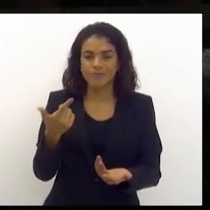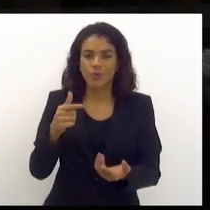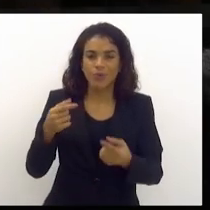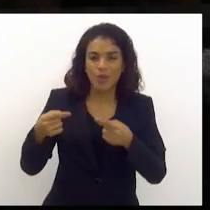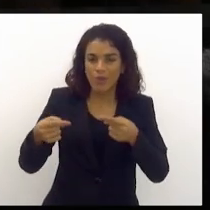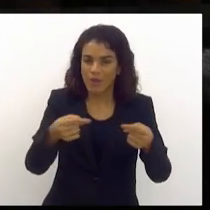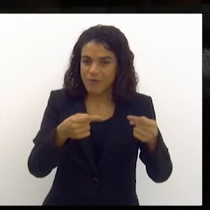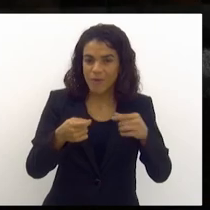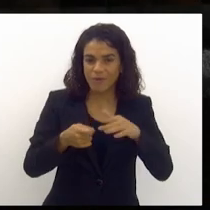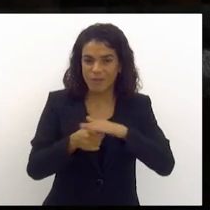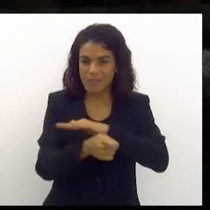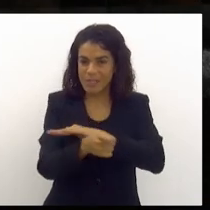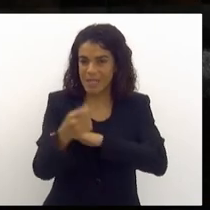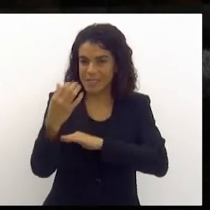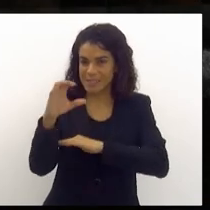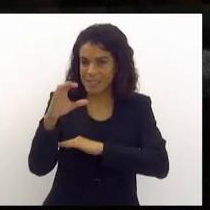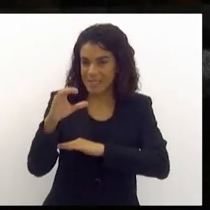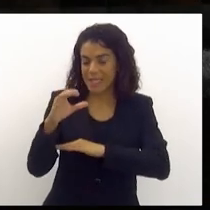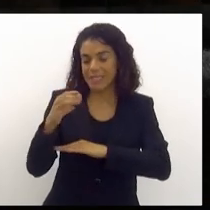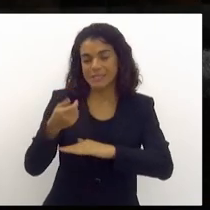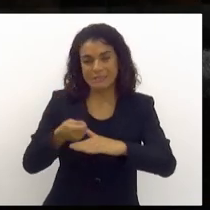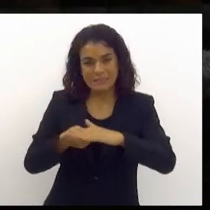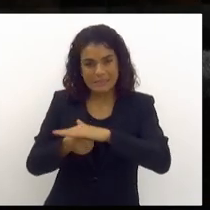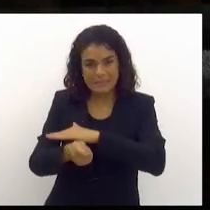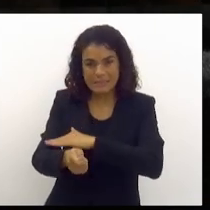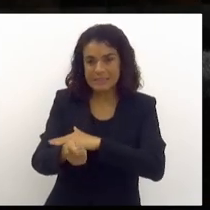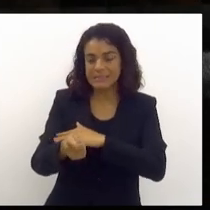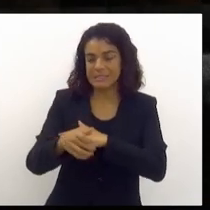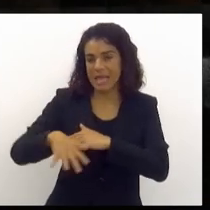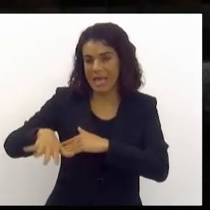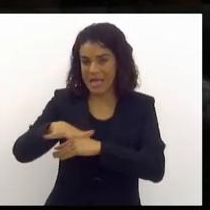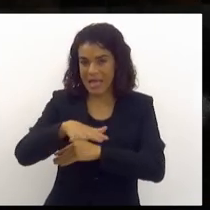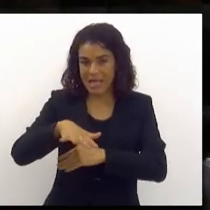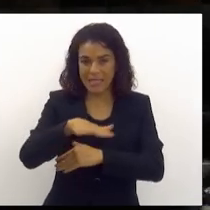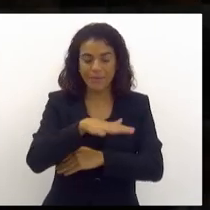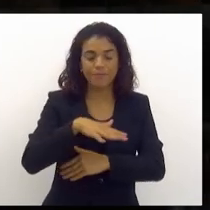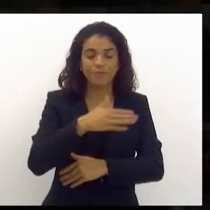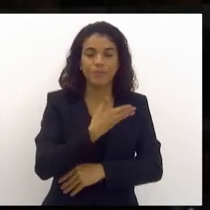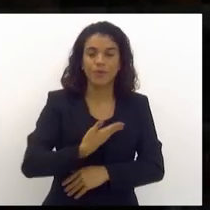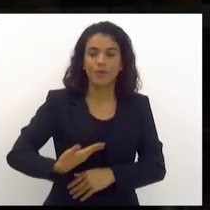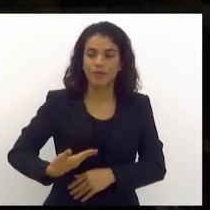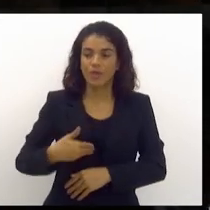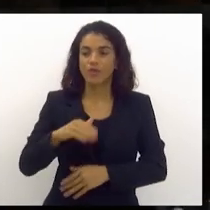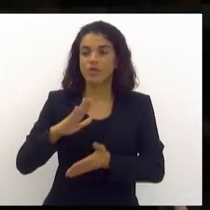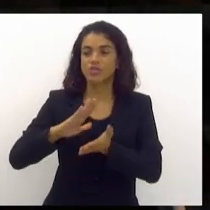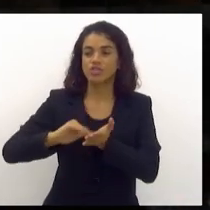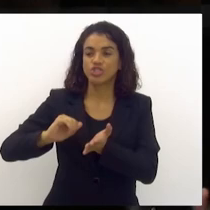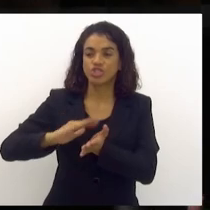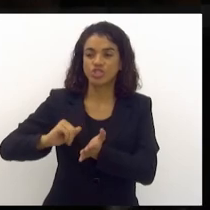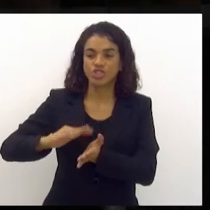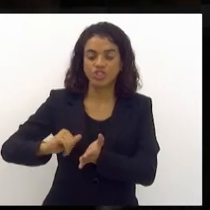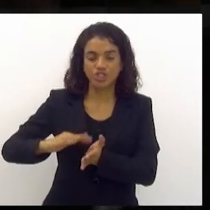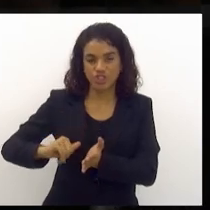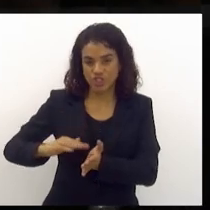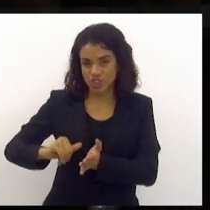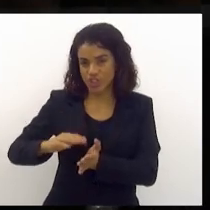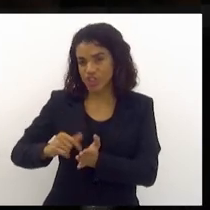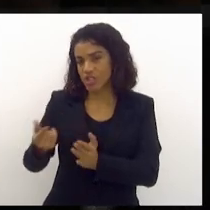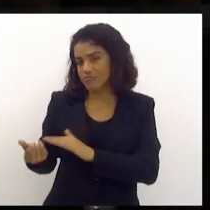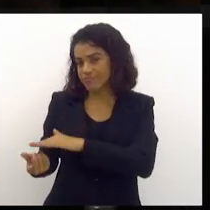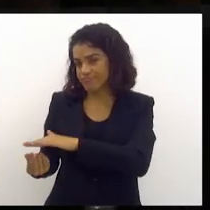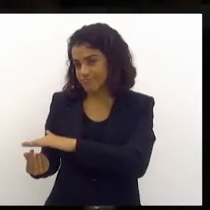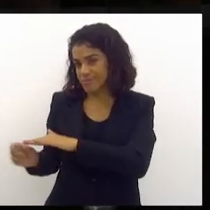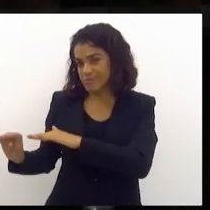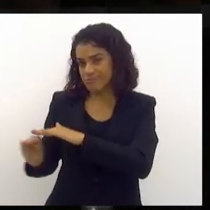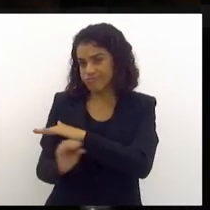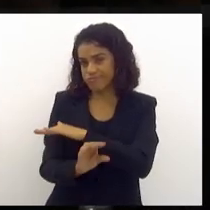de investimento na ciência, de debate de investimento nas demais áreas, o governador retira recursos dessas áreas. E não dá para a